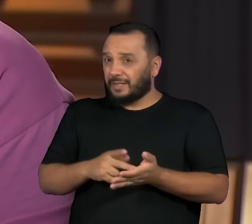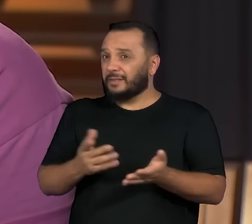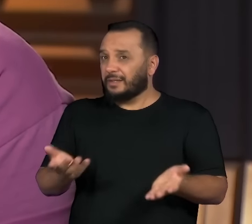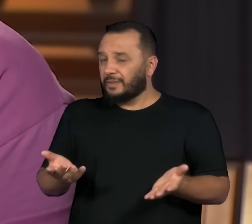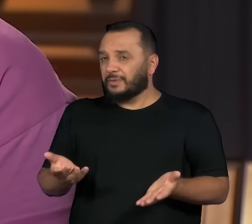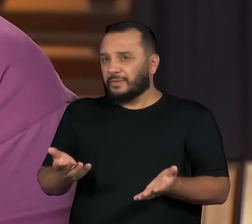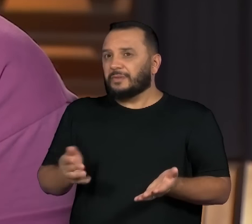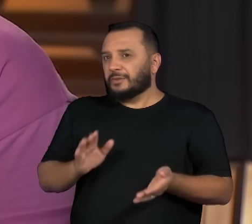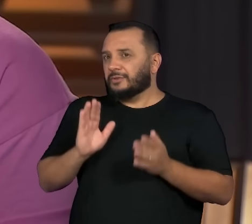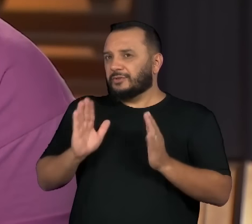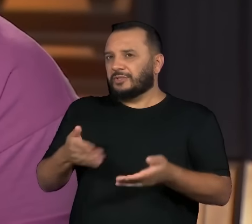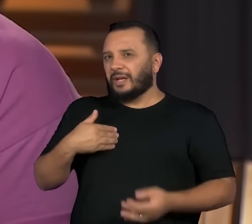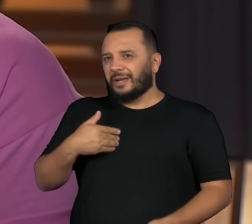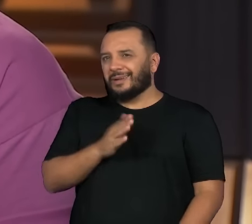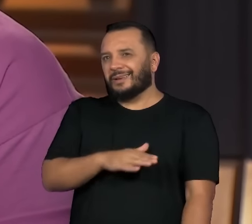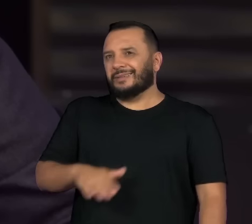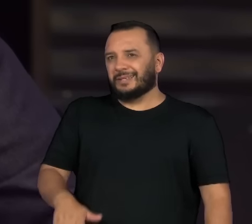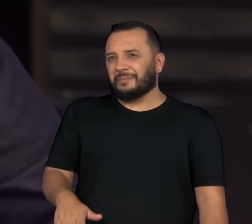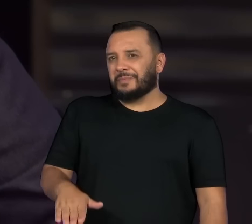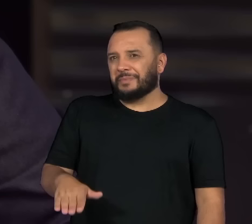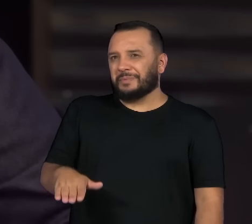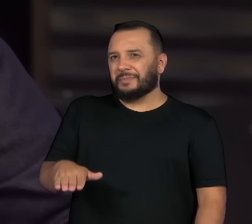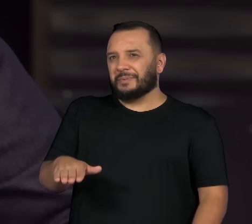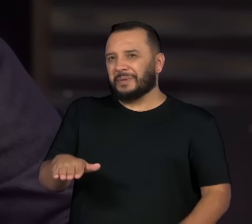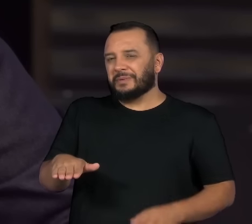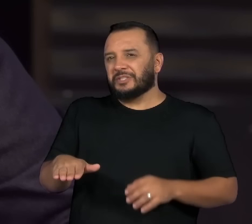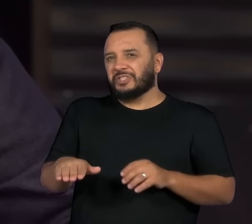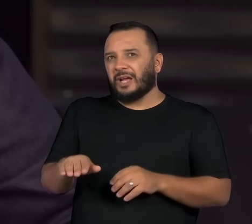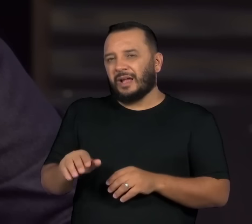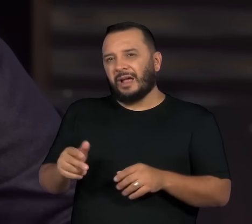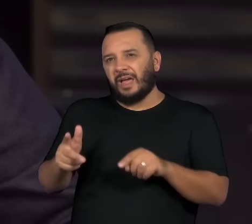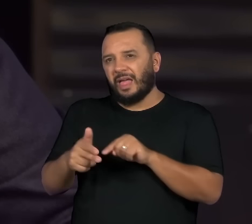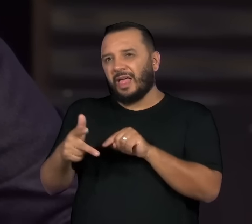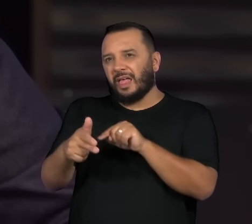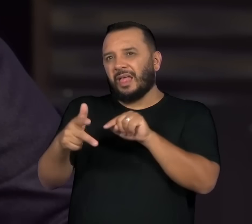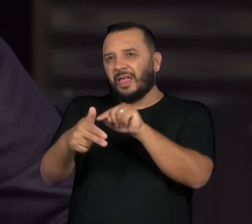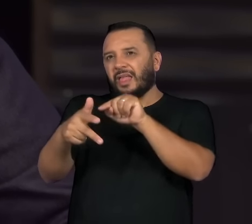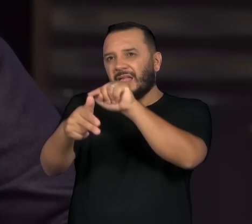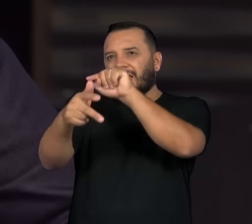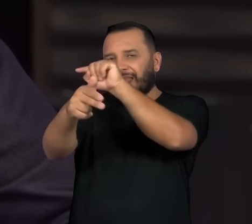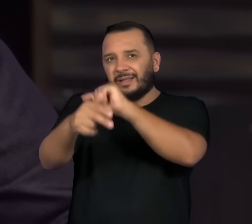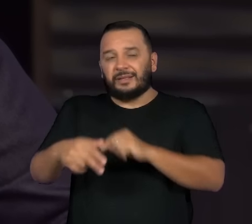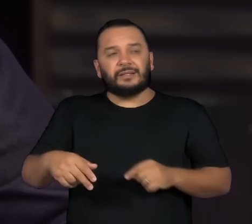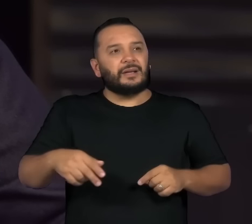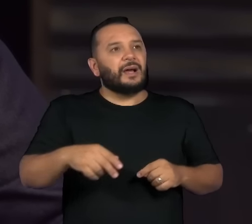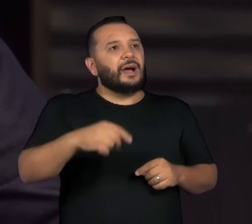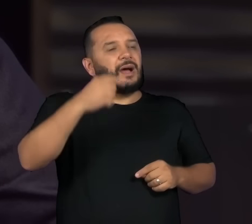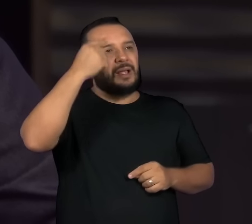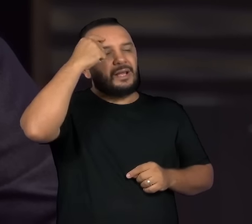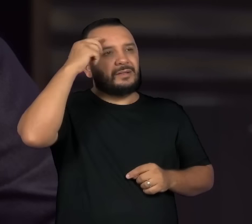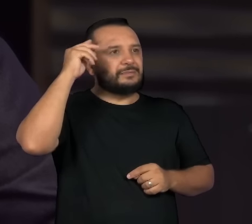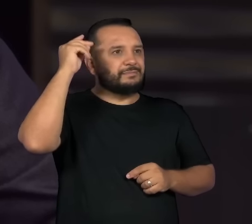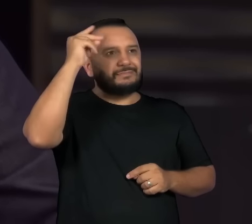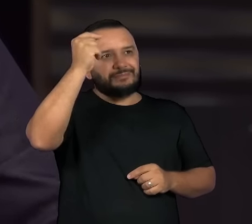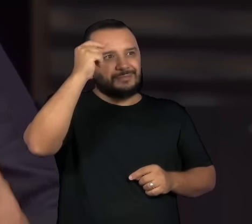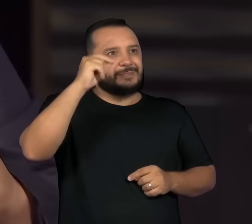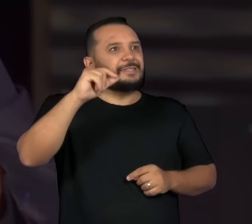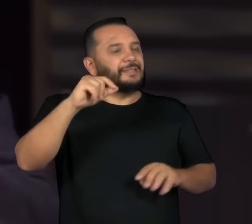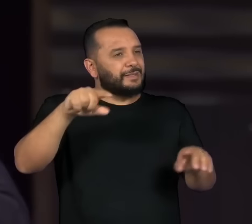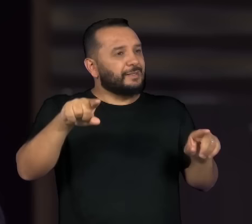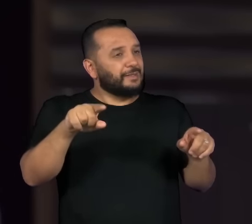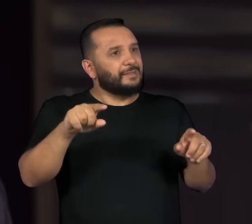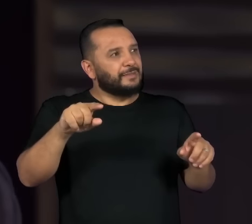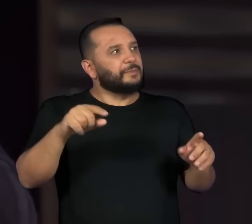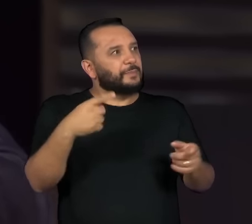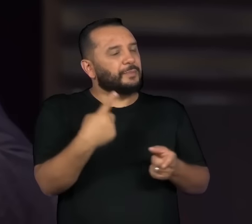sendo cortado desde que a gente tá criança. Meu Deus, eu acho que agora você iluminou a minha infância, é de muita gente,